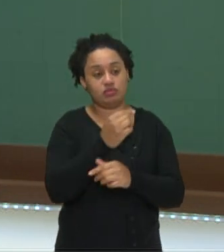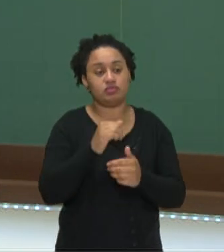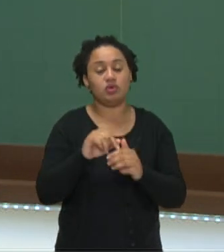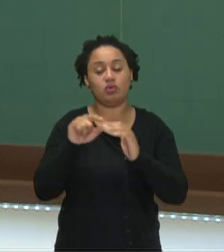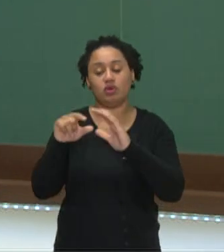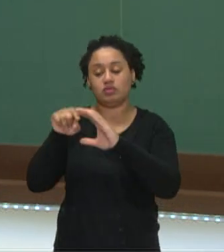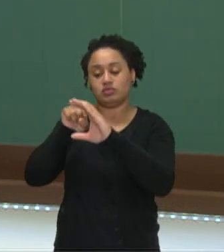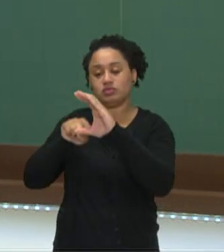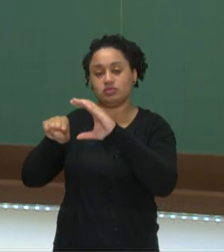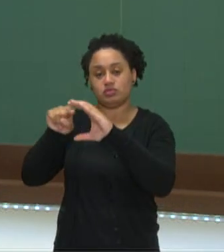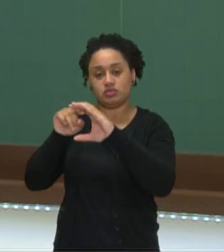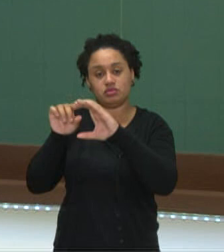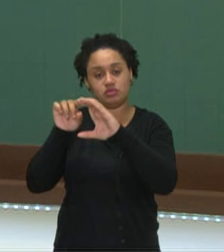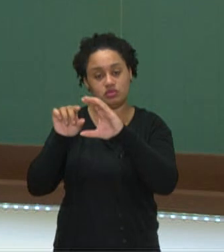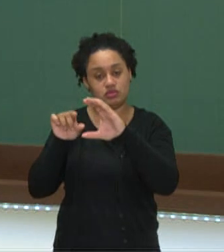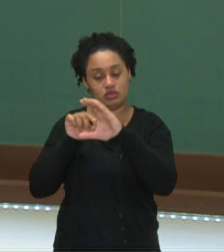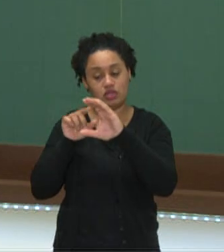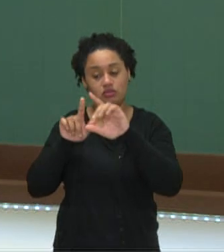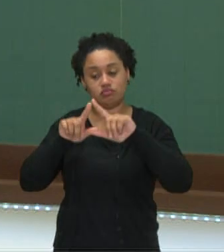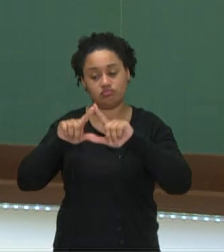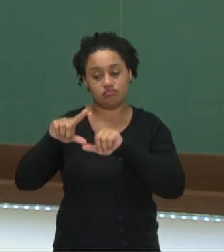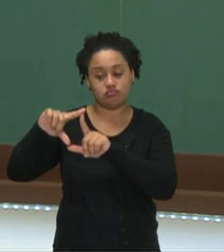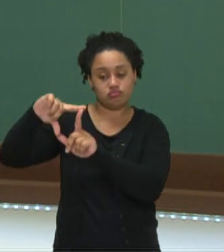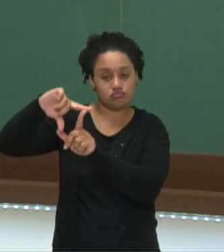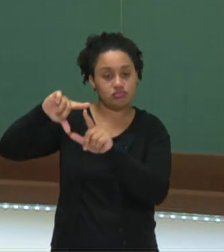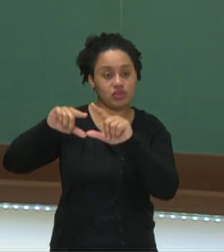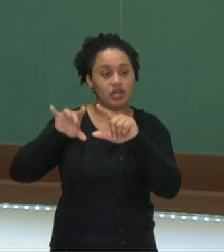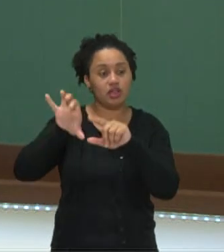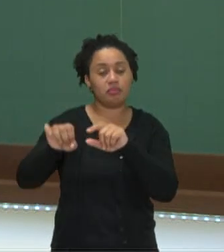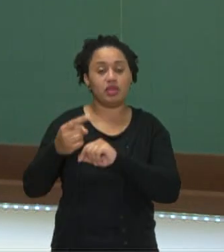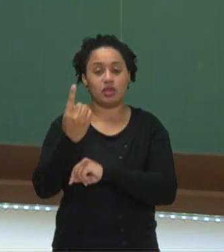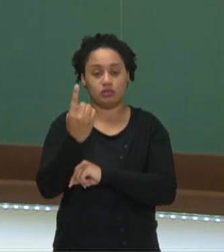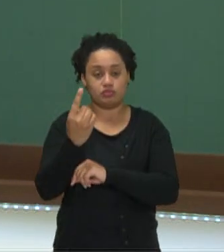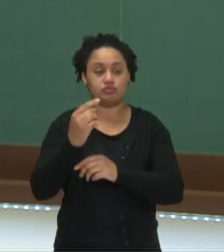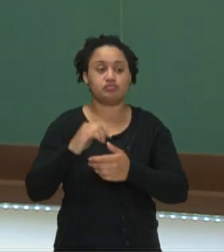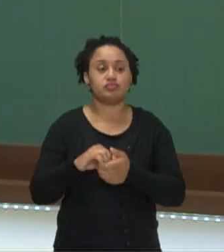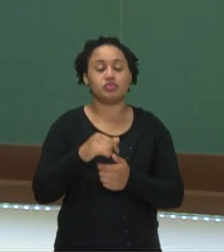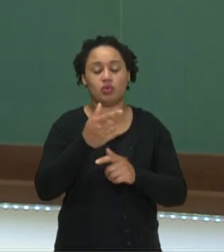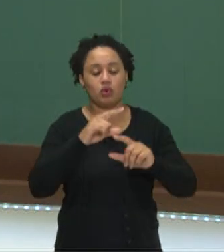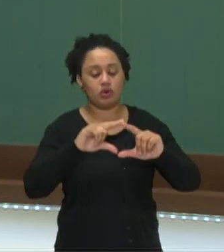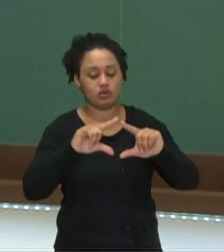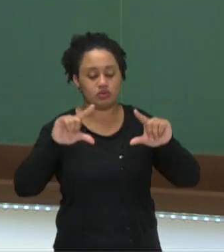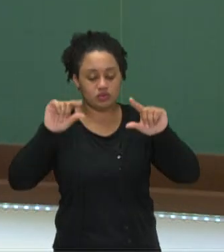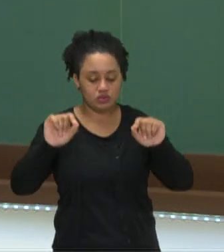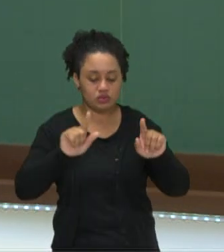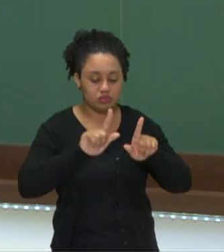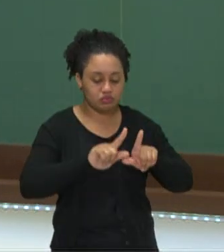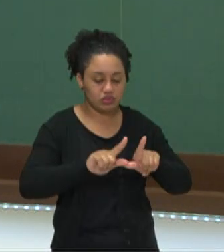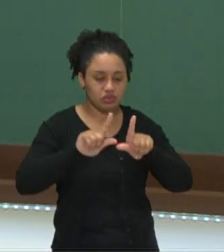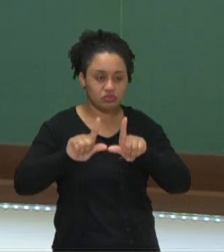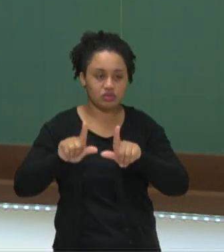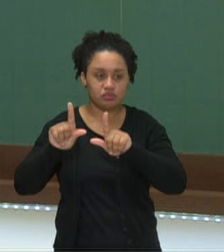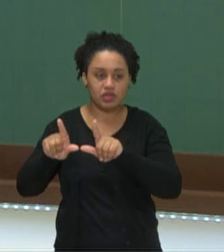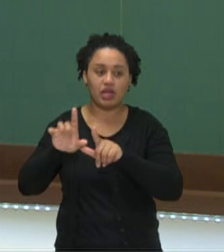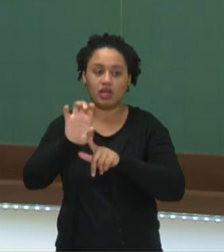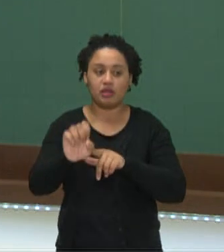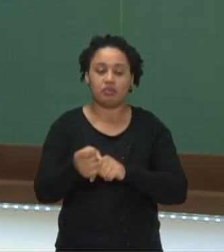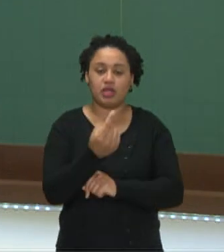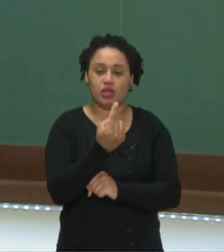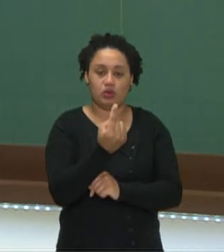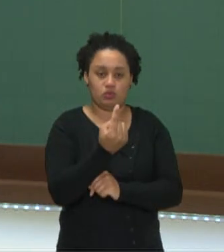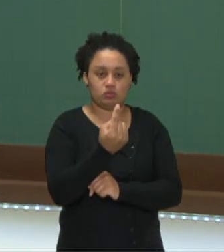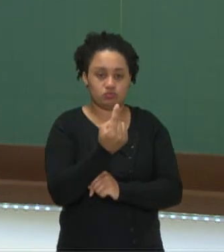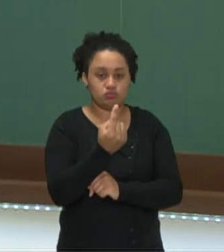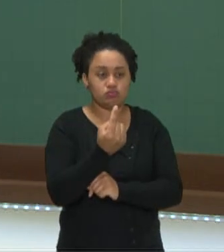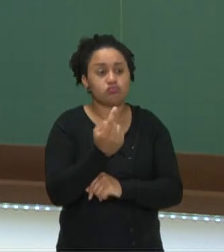em 3 pedaços iguais, né? E eu peguei uma das fatias. Ou aqui eu desenhei 3 quadrados e peguei um